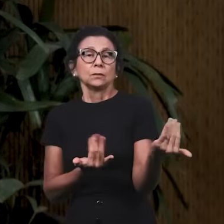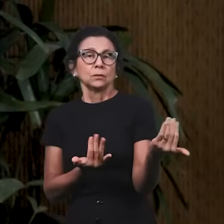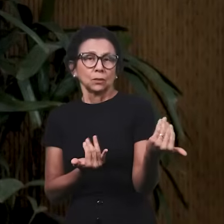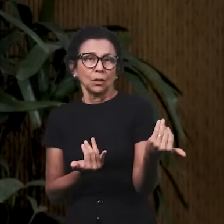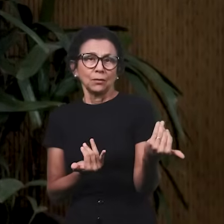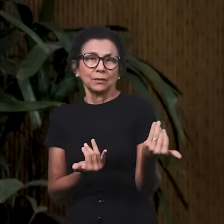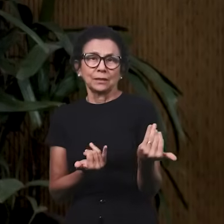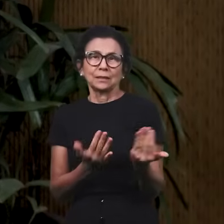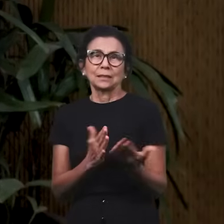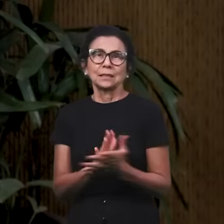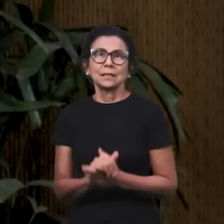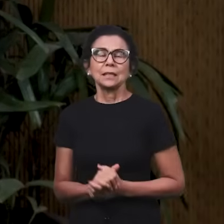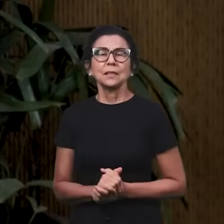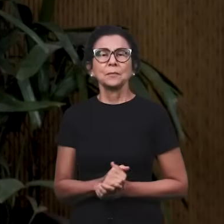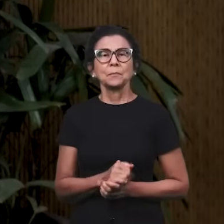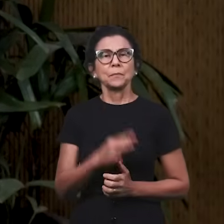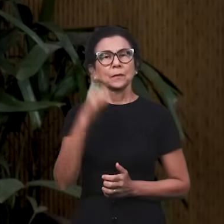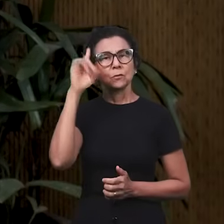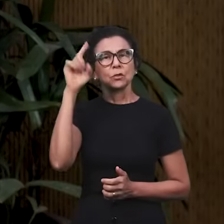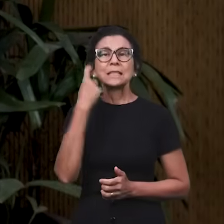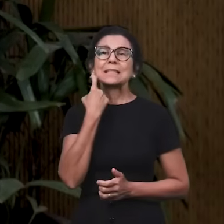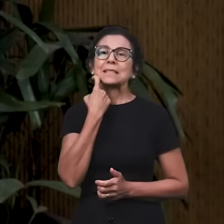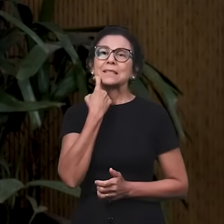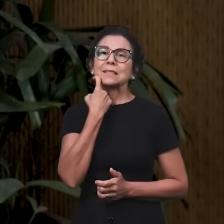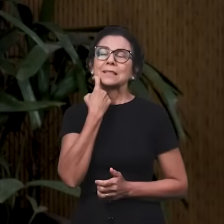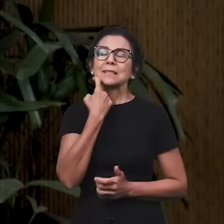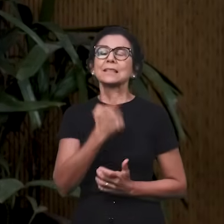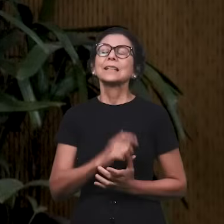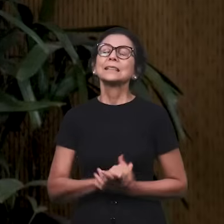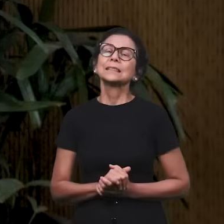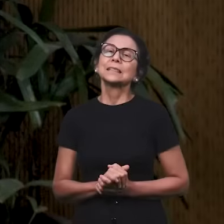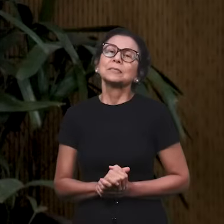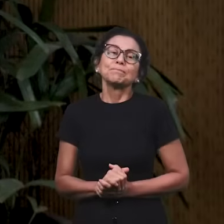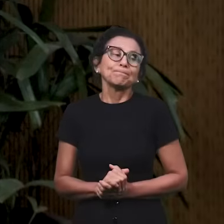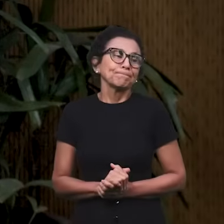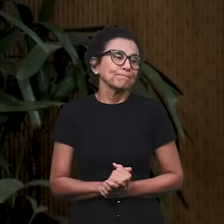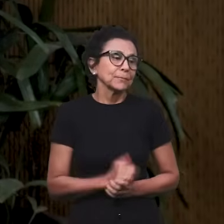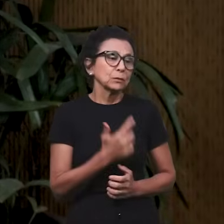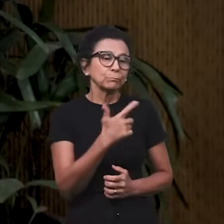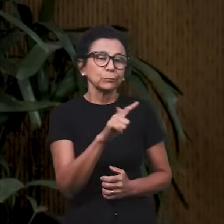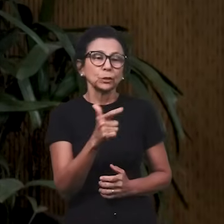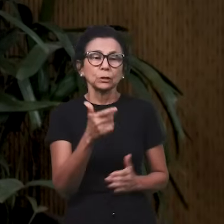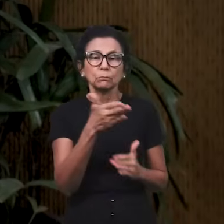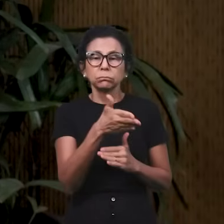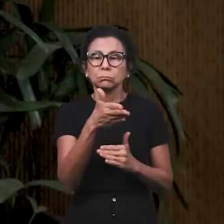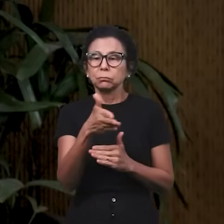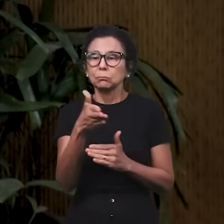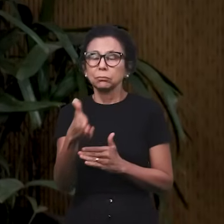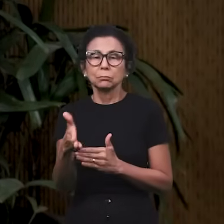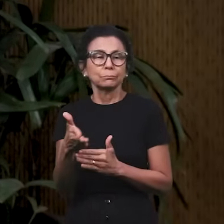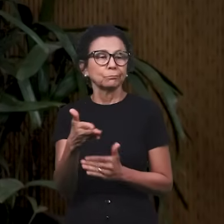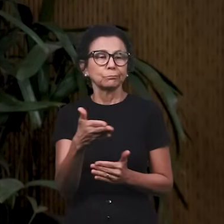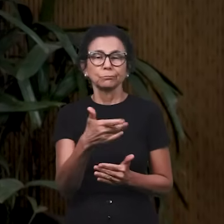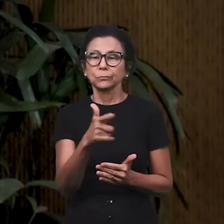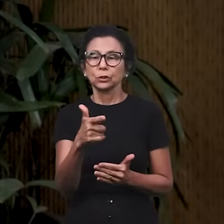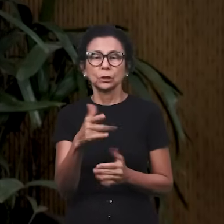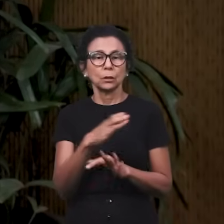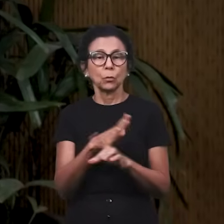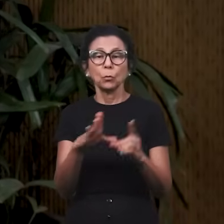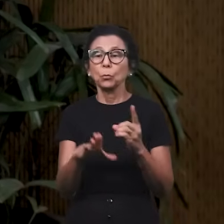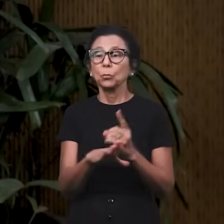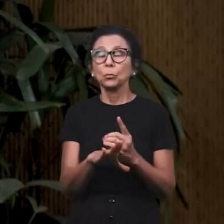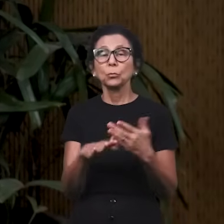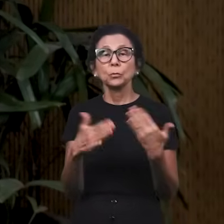muito interessante que esses jovens na sexta-feira, quando eles ficavam sem lugar para ir, porque não tinha culto na